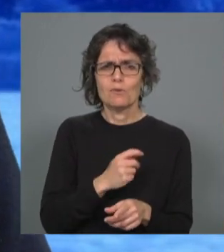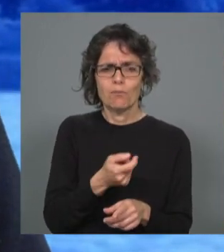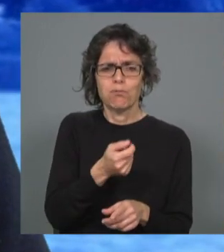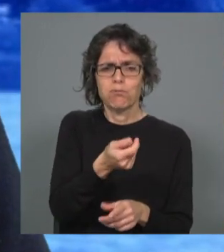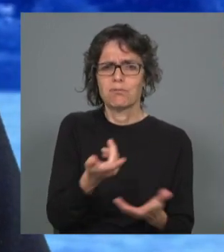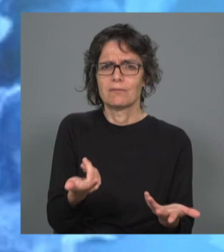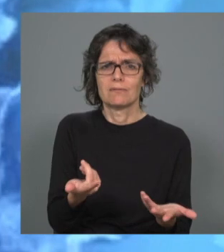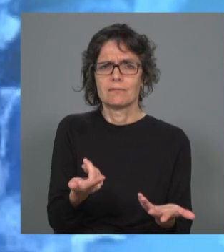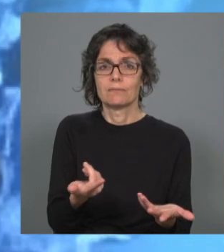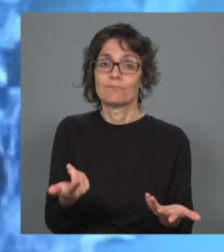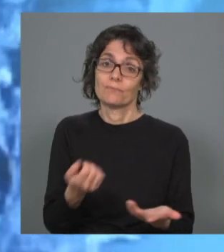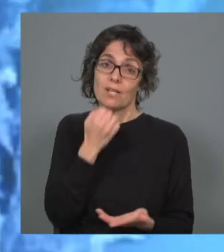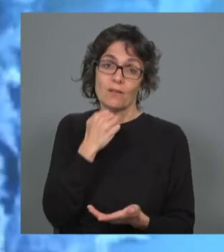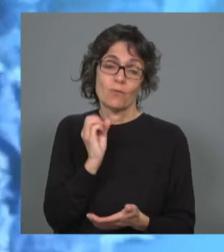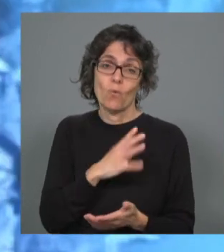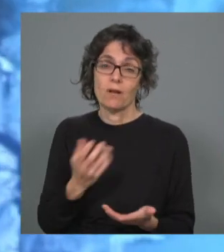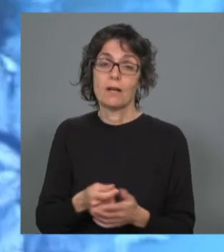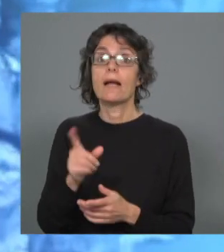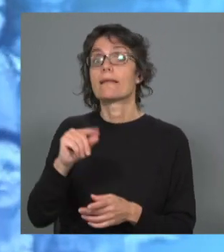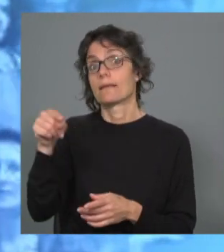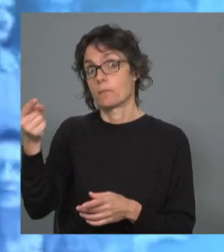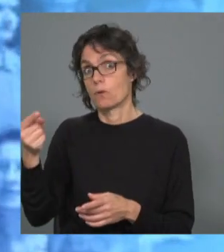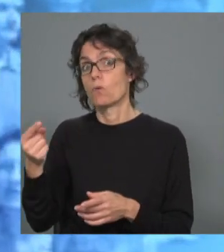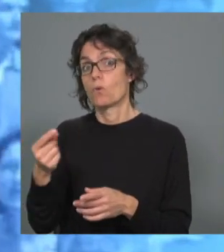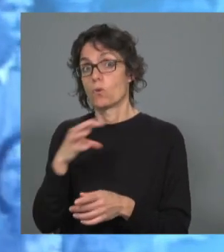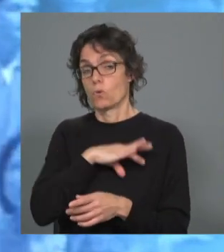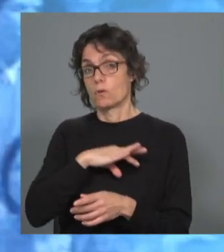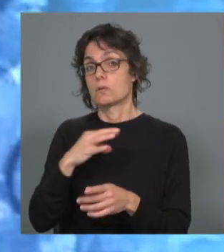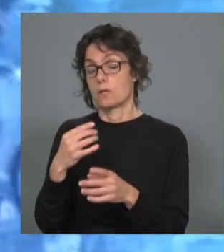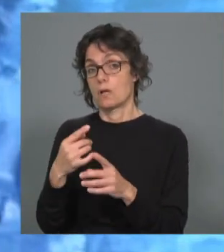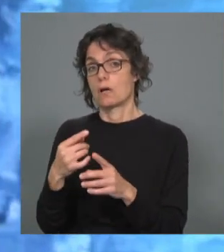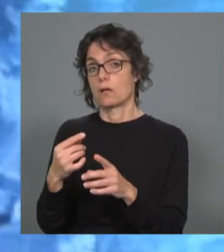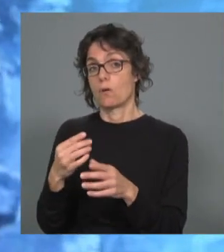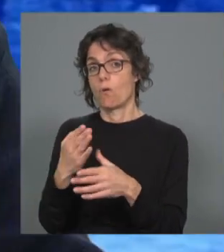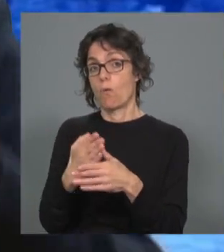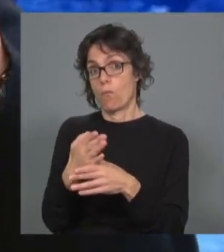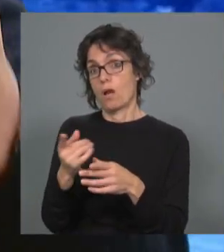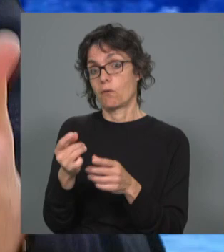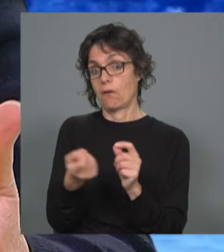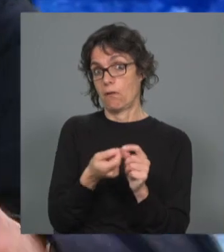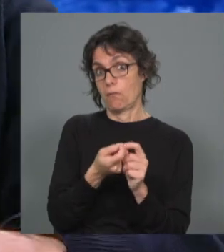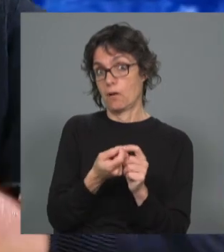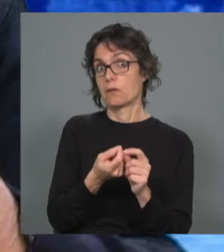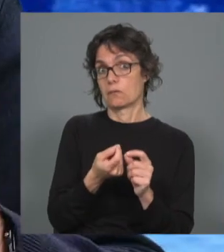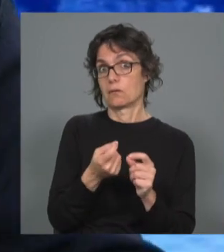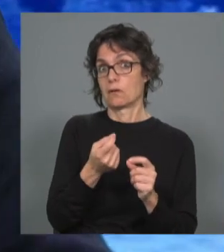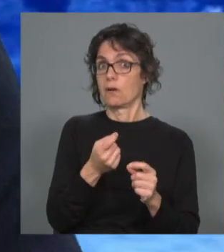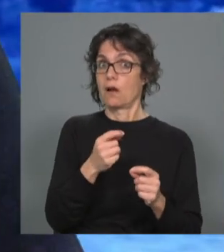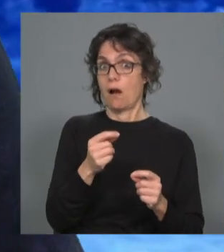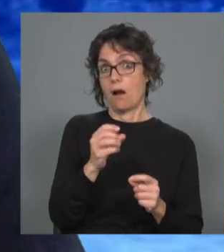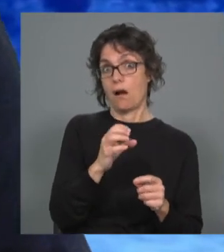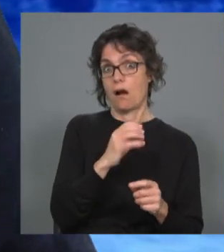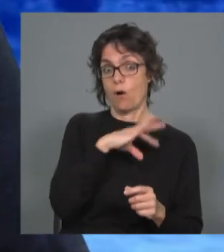vez mais salários médios que se aproximam muito já do salário mínimo nacional. O salário mínimo está a engolir, não é? Digamos